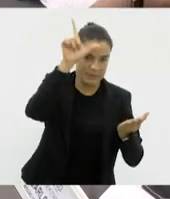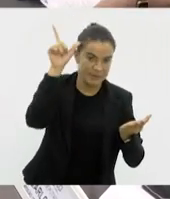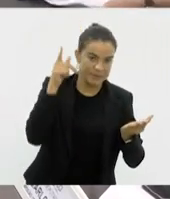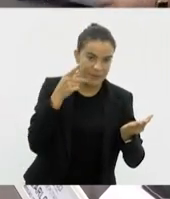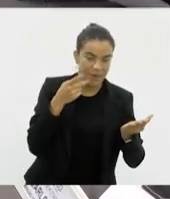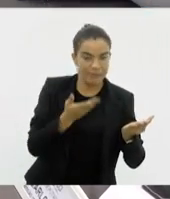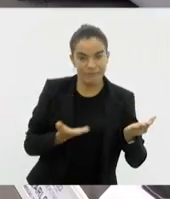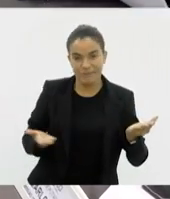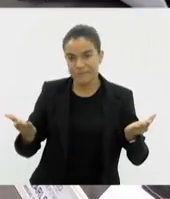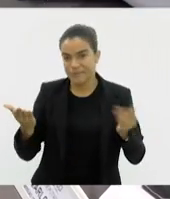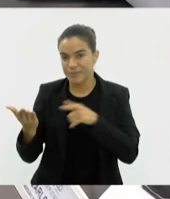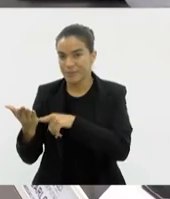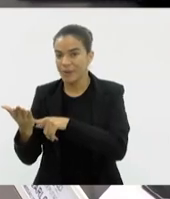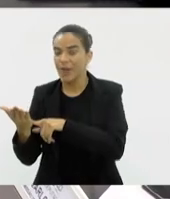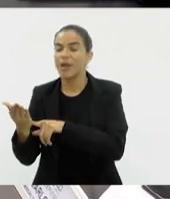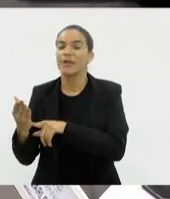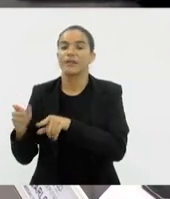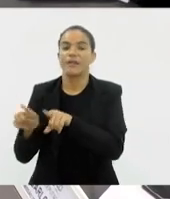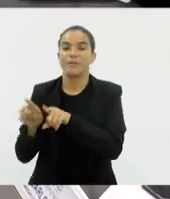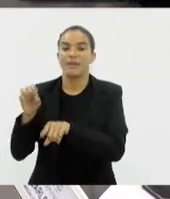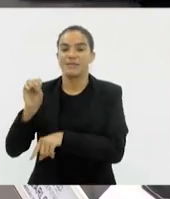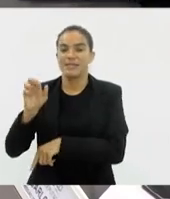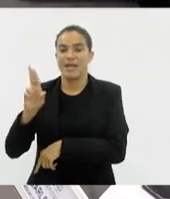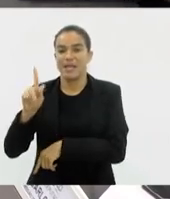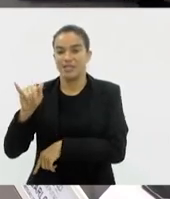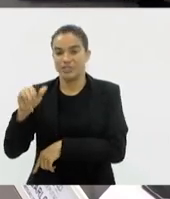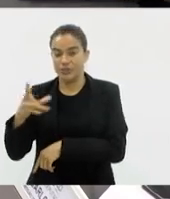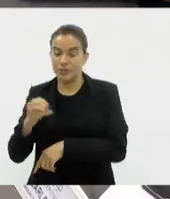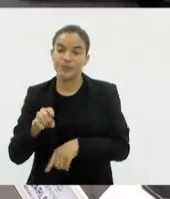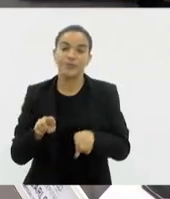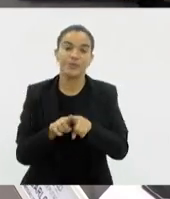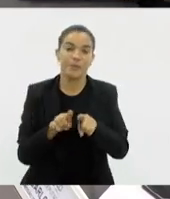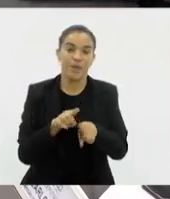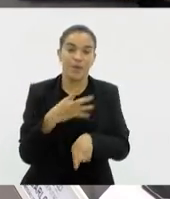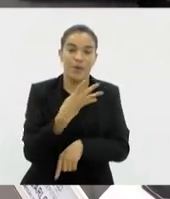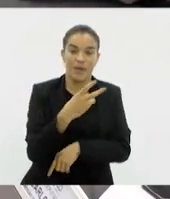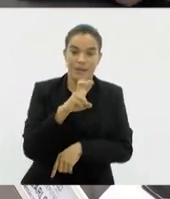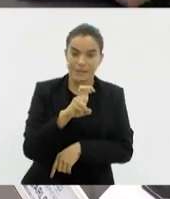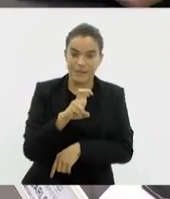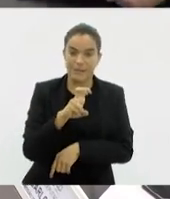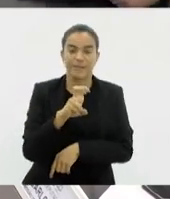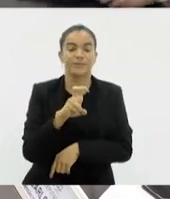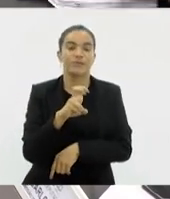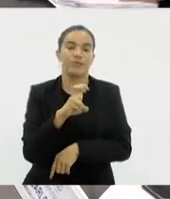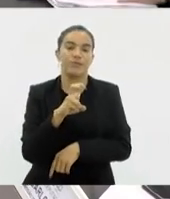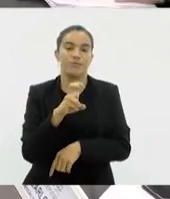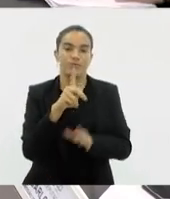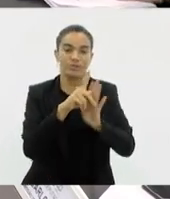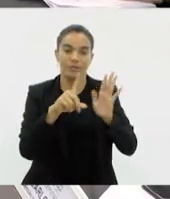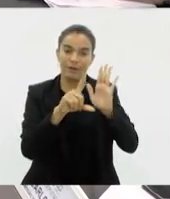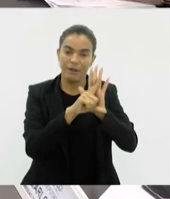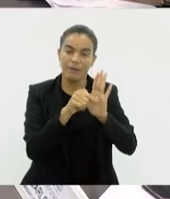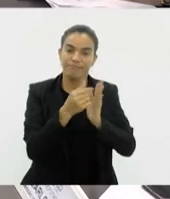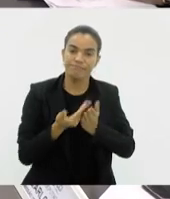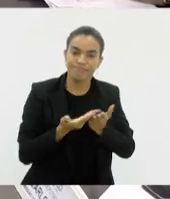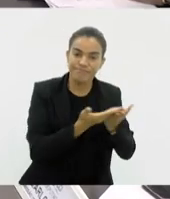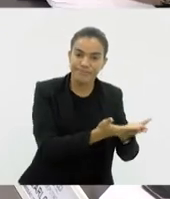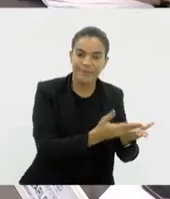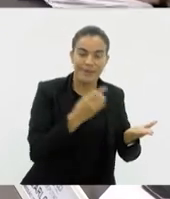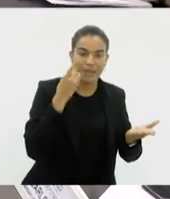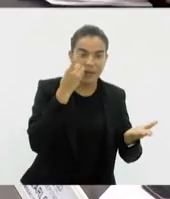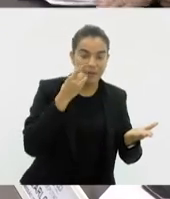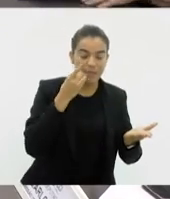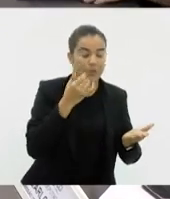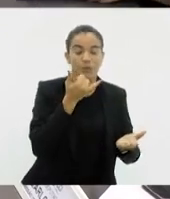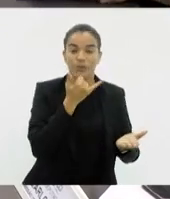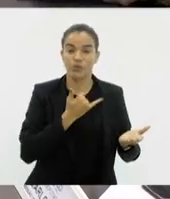E o 45, vista para o deputado Luiz Paulo, para a gente tentar chegar num parecer. Desculpa,